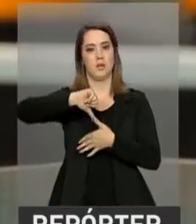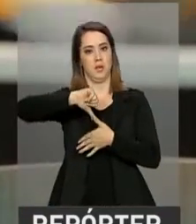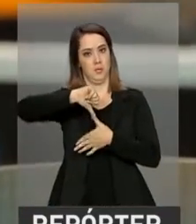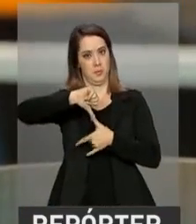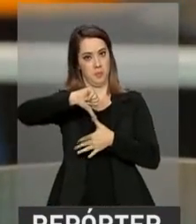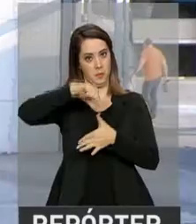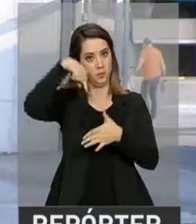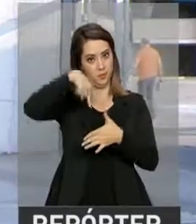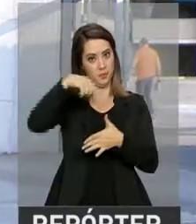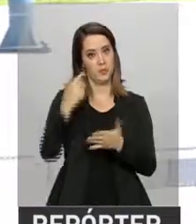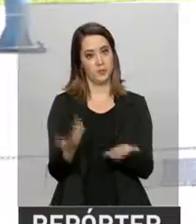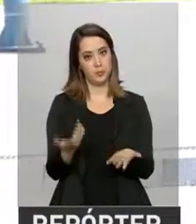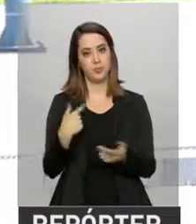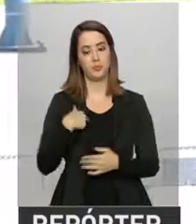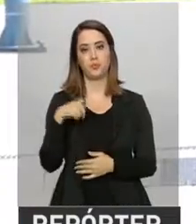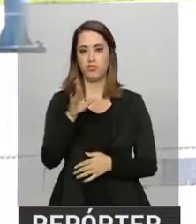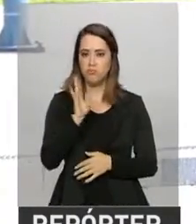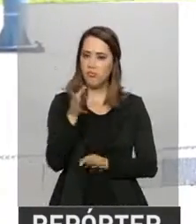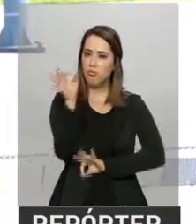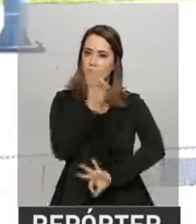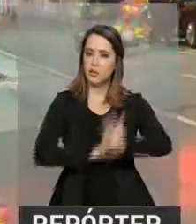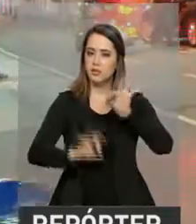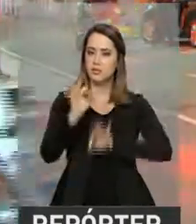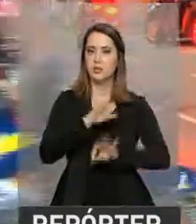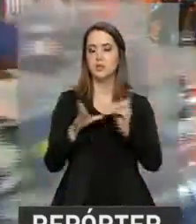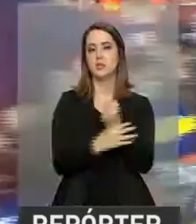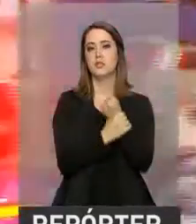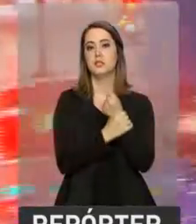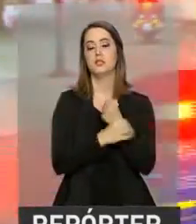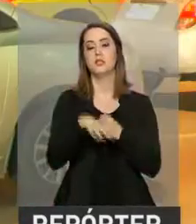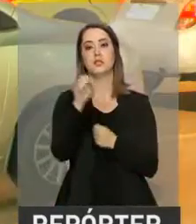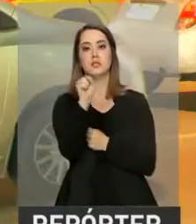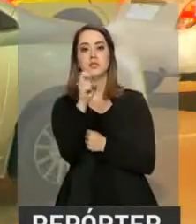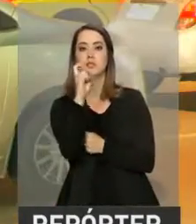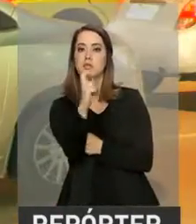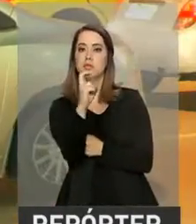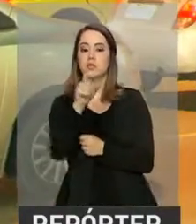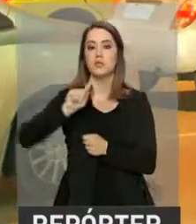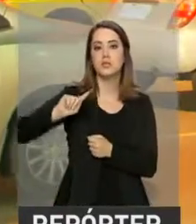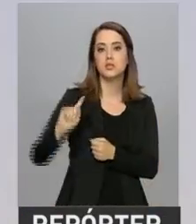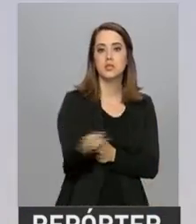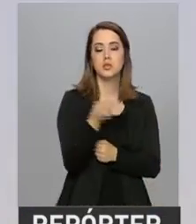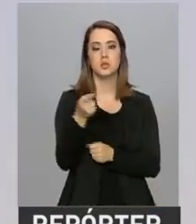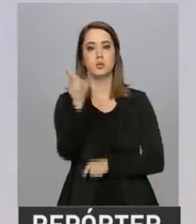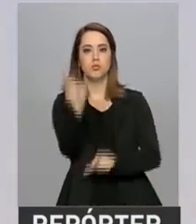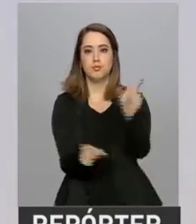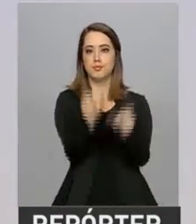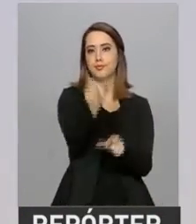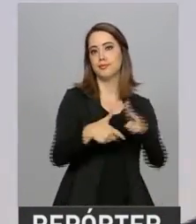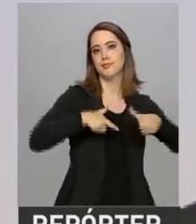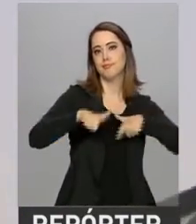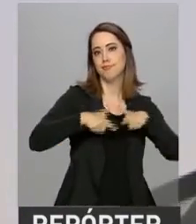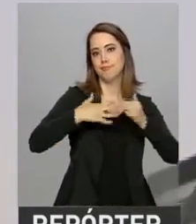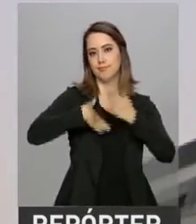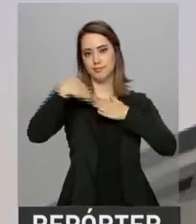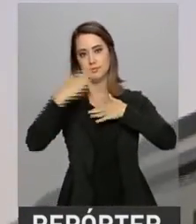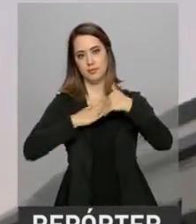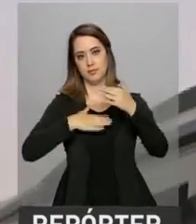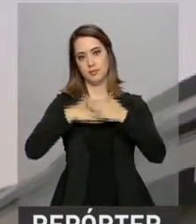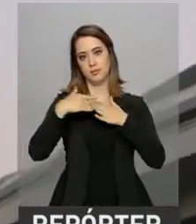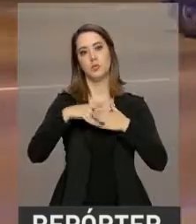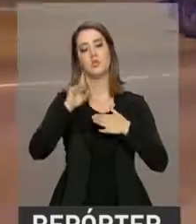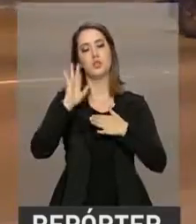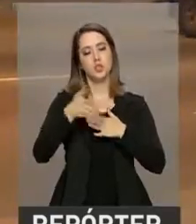é grande a área de segurança conta com mais de 85 mil profissionais a experiência da copa das confederações